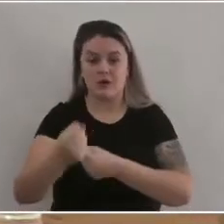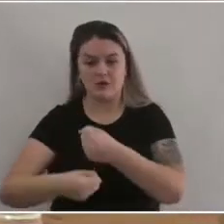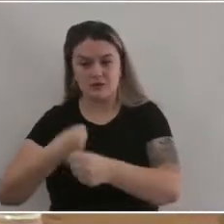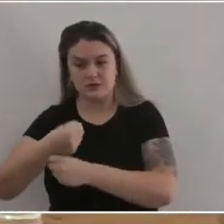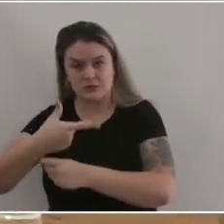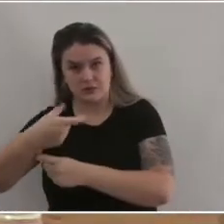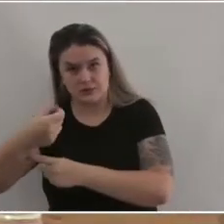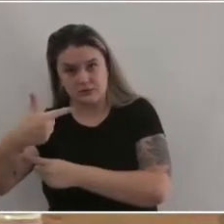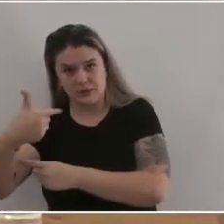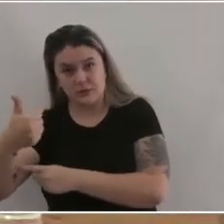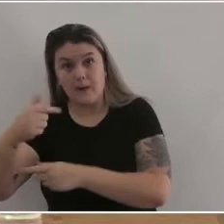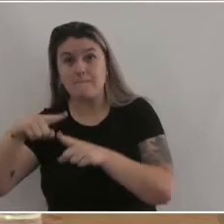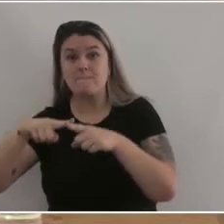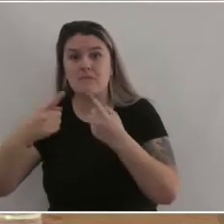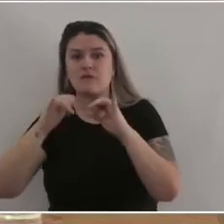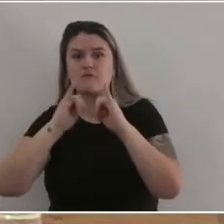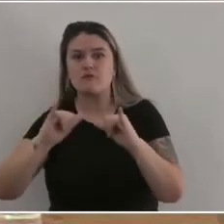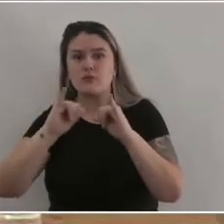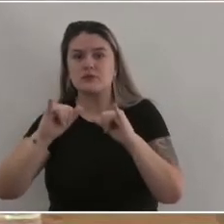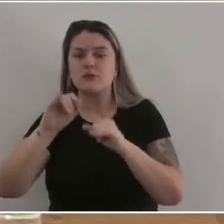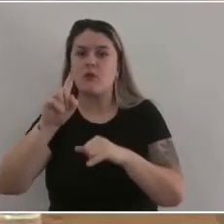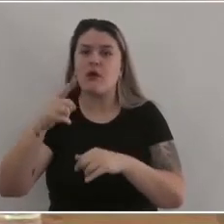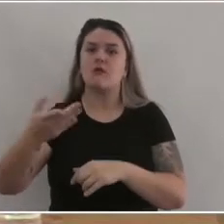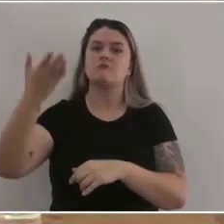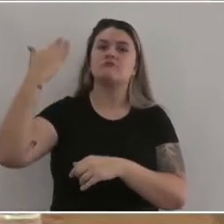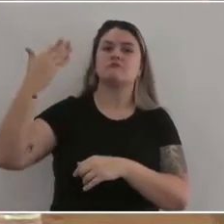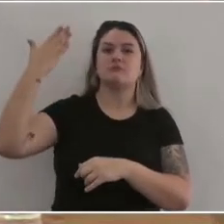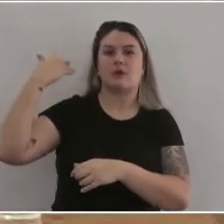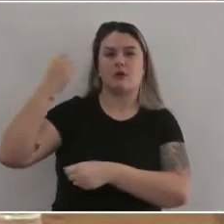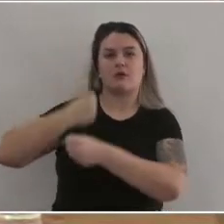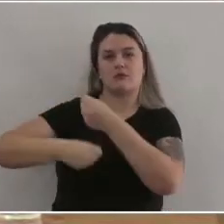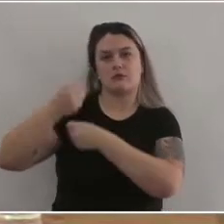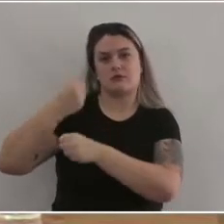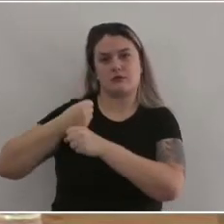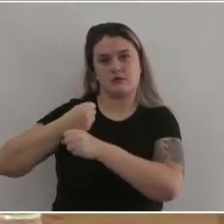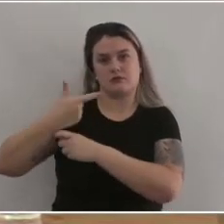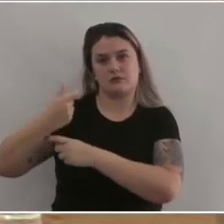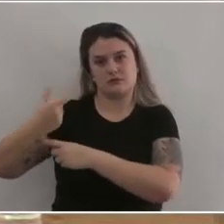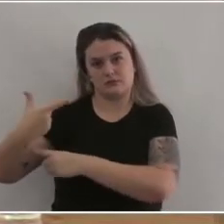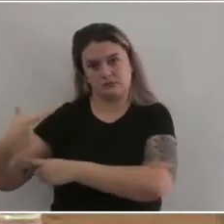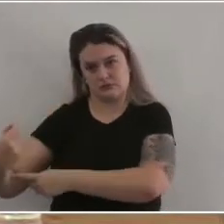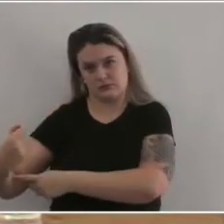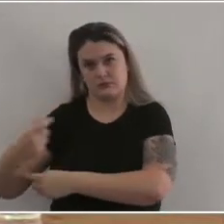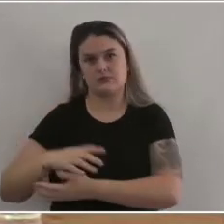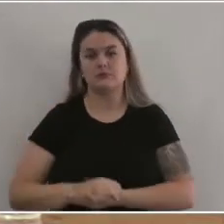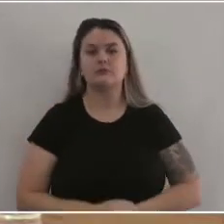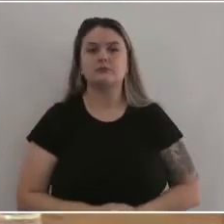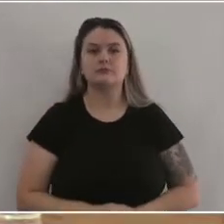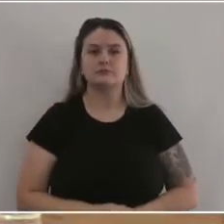os dados ainda é referente ao terceiro quadrimestre de 2020.